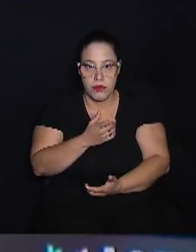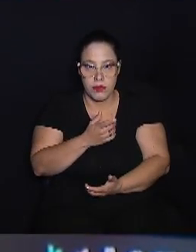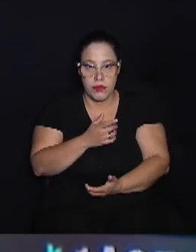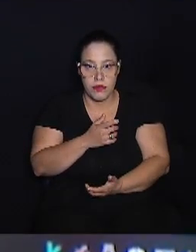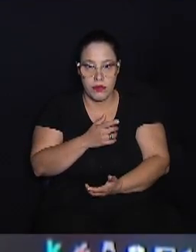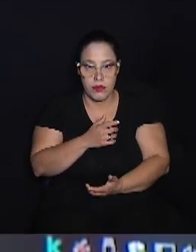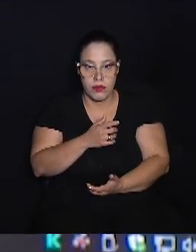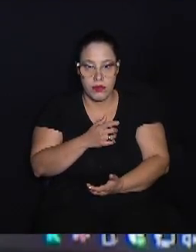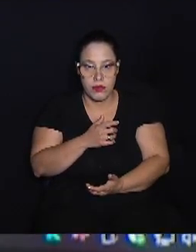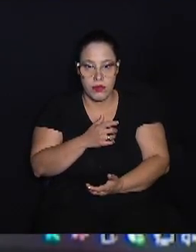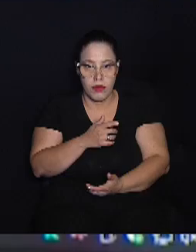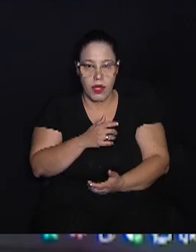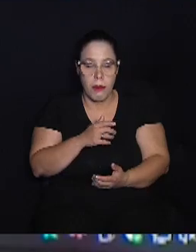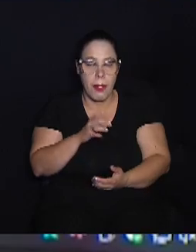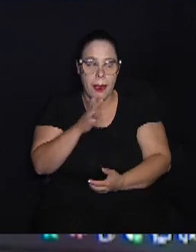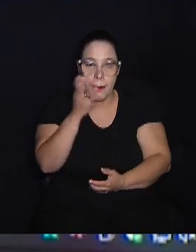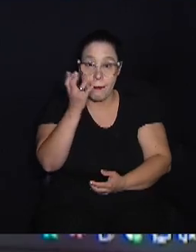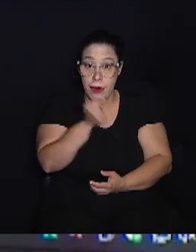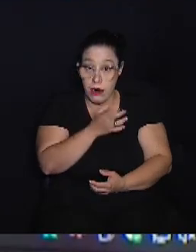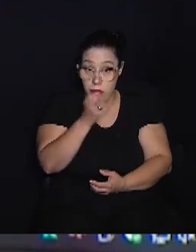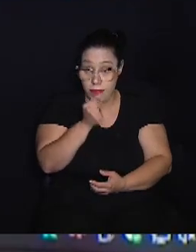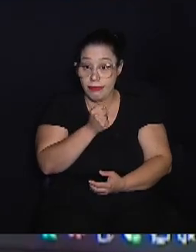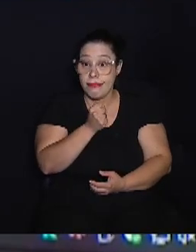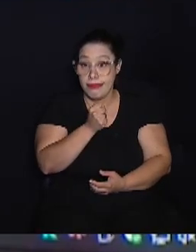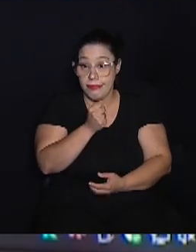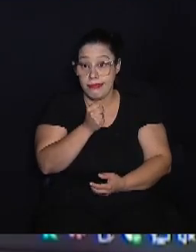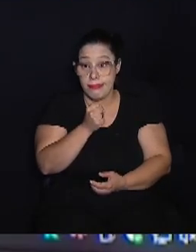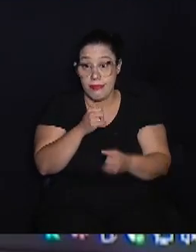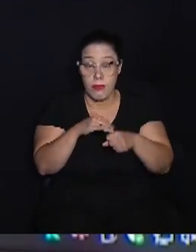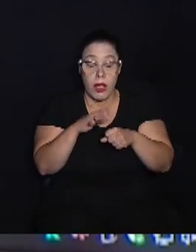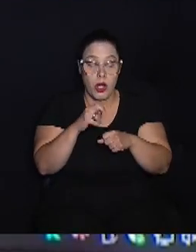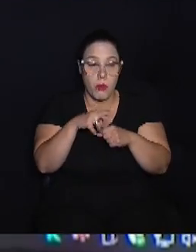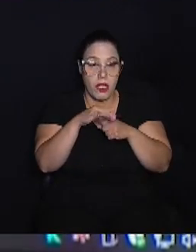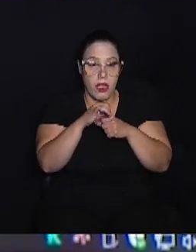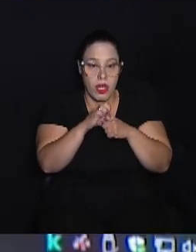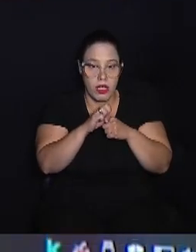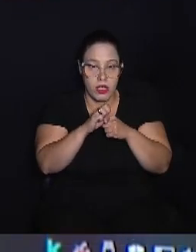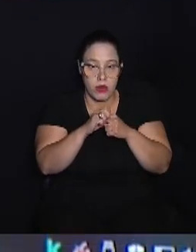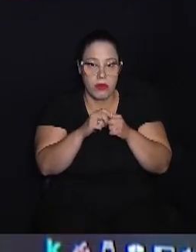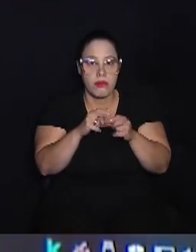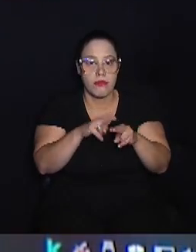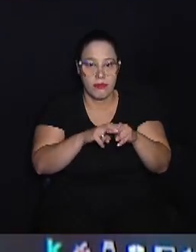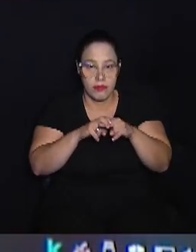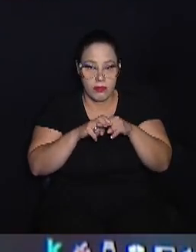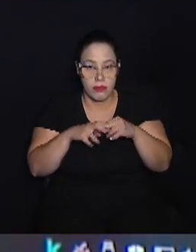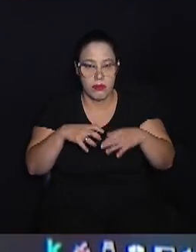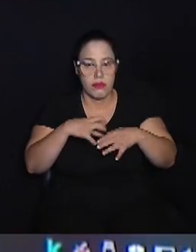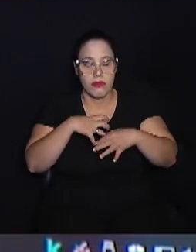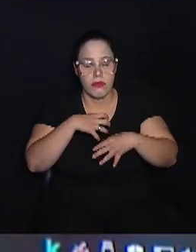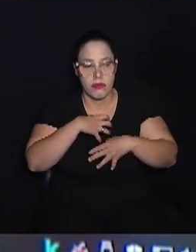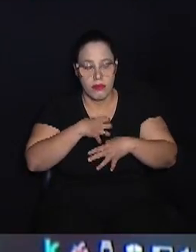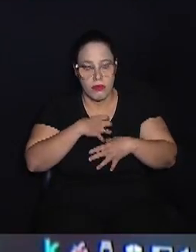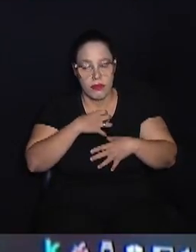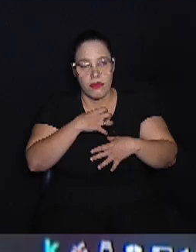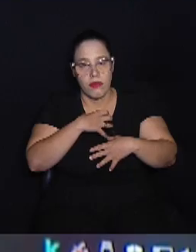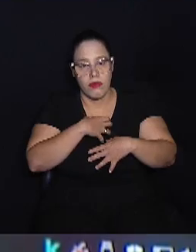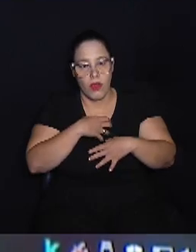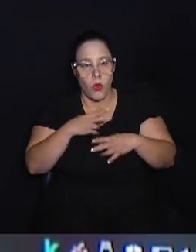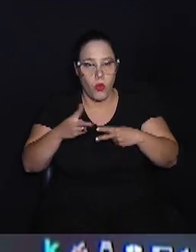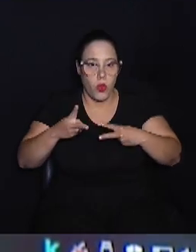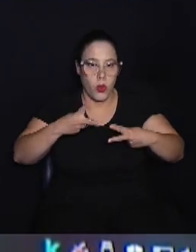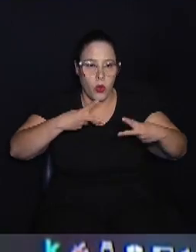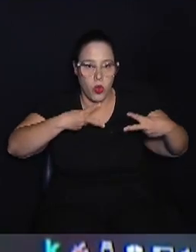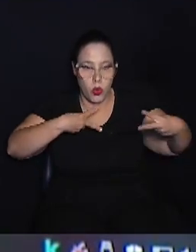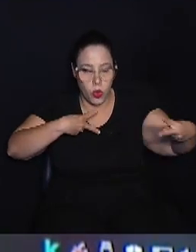com essa parte um pouco mais branca, já significa que nós já estamos com mais umidade, inclusive por isso nós estamos sentindo já um pouquinho esse